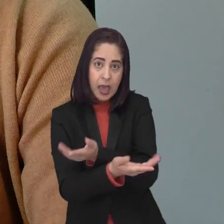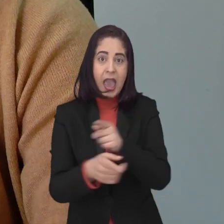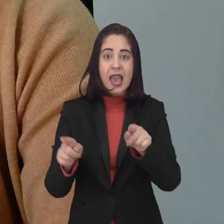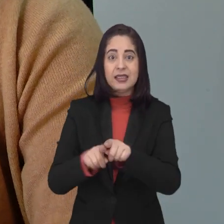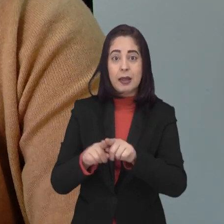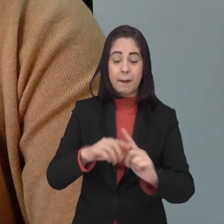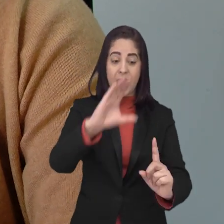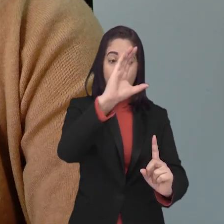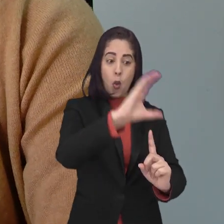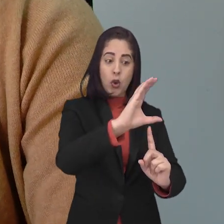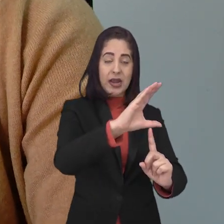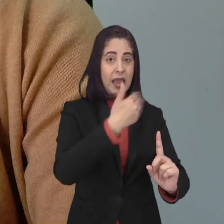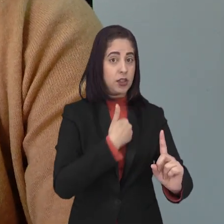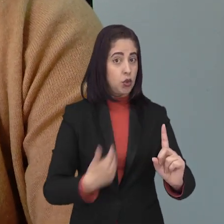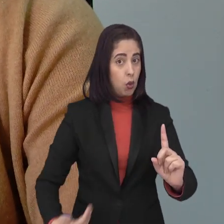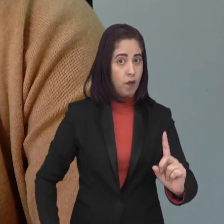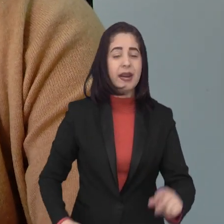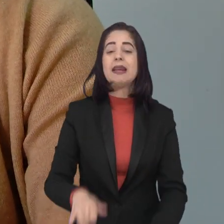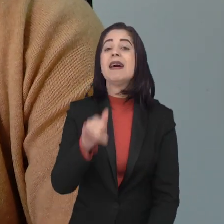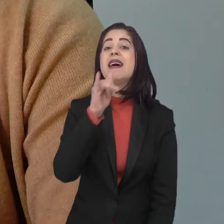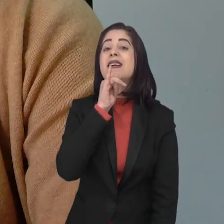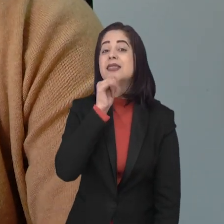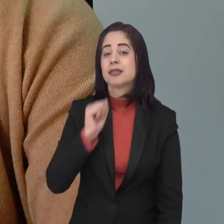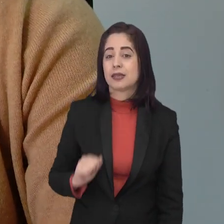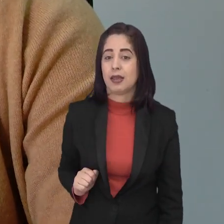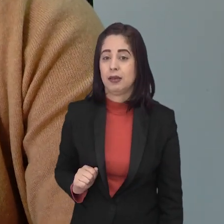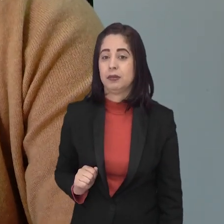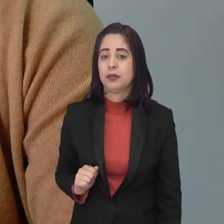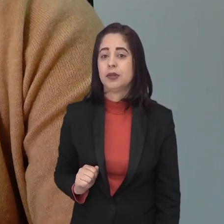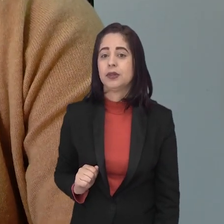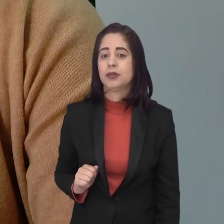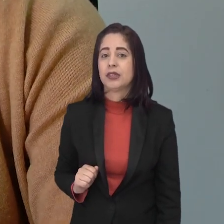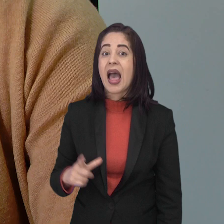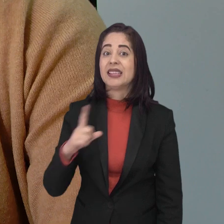consumidor com o governo. Porque existem, por exemplo,